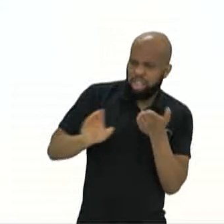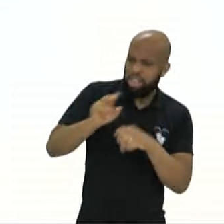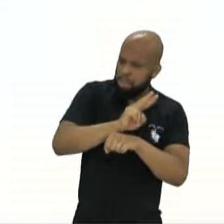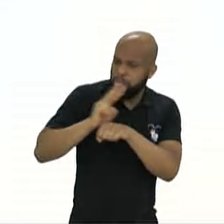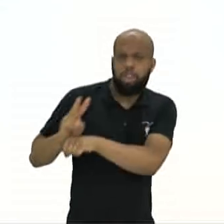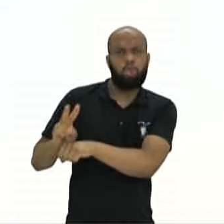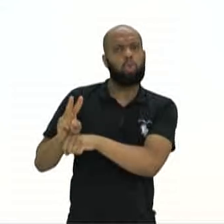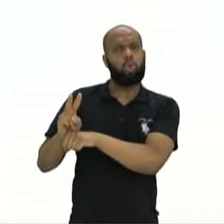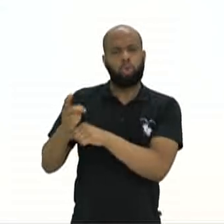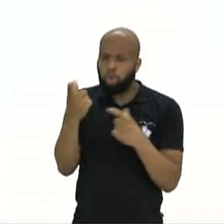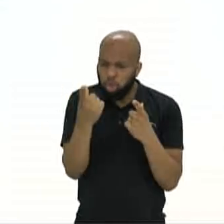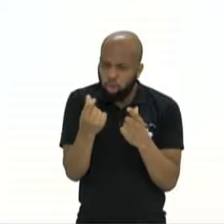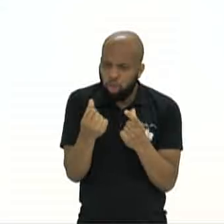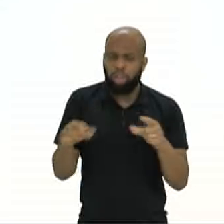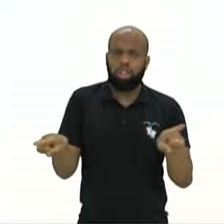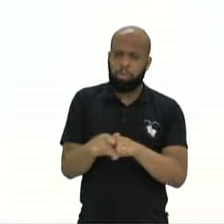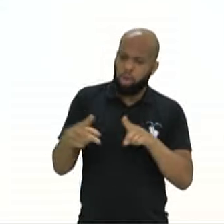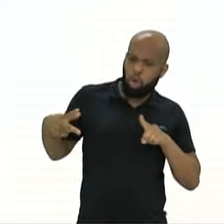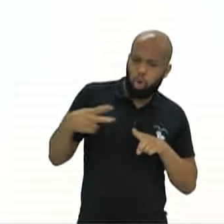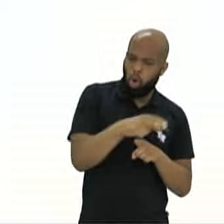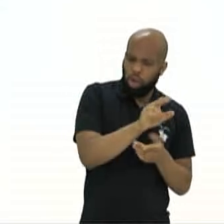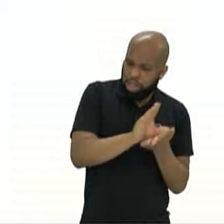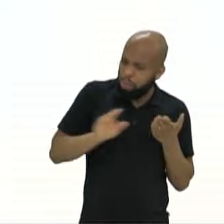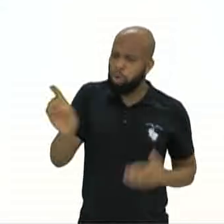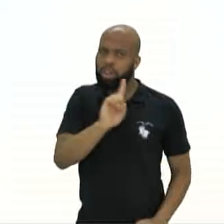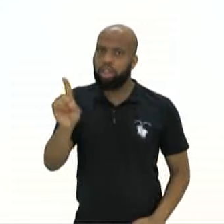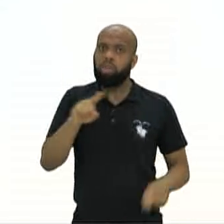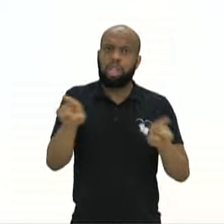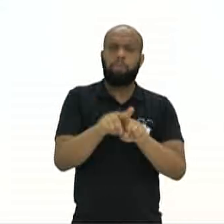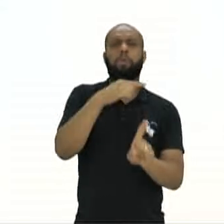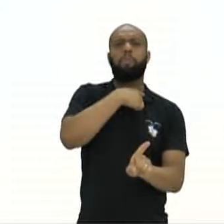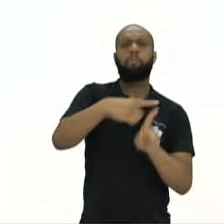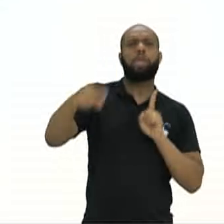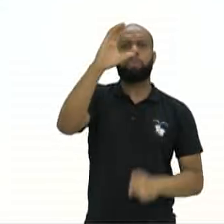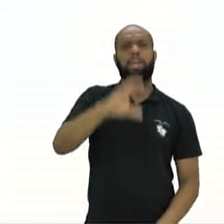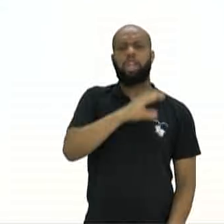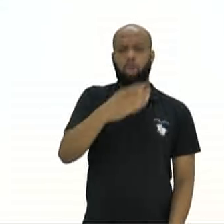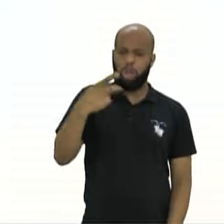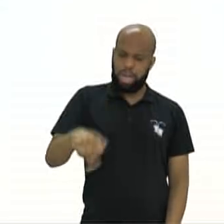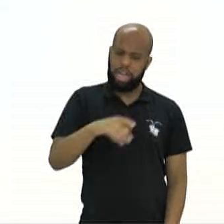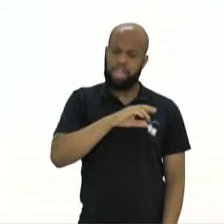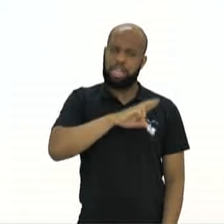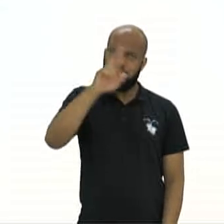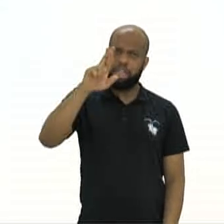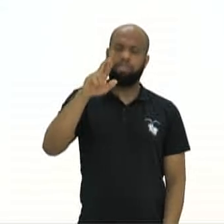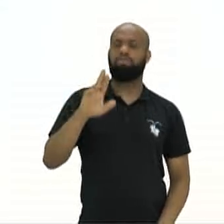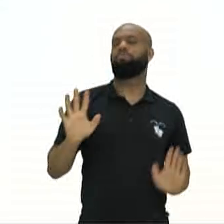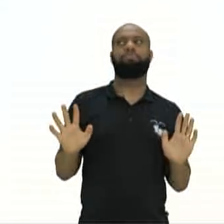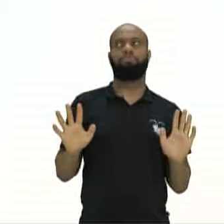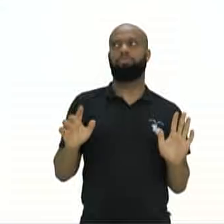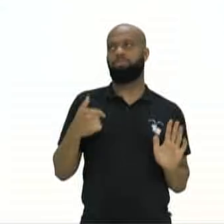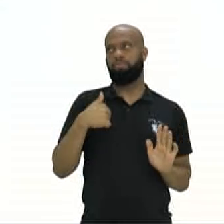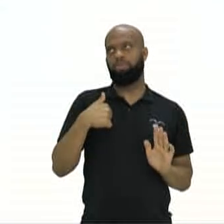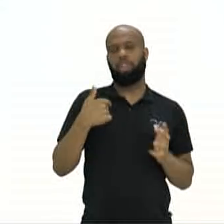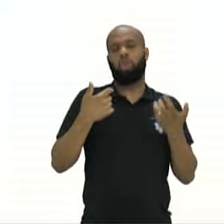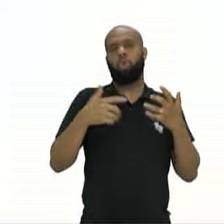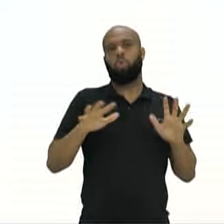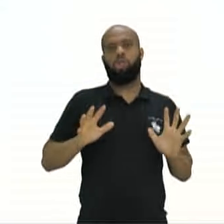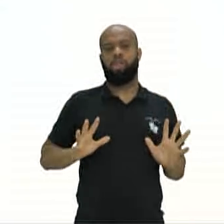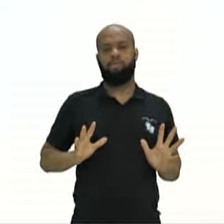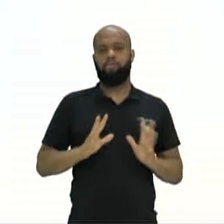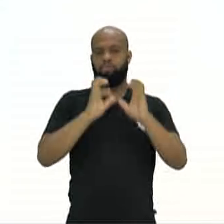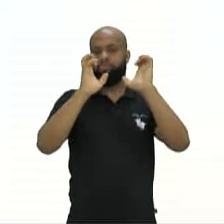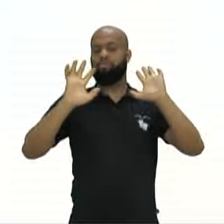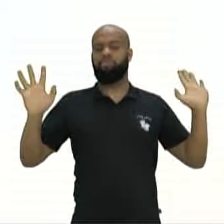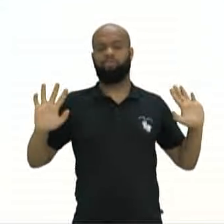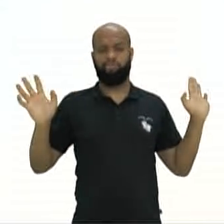e daí inventou de falar para o Nassau proibir a prática da religião católica no Brasil. Ele viu que ia dar, como diz o outro, conflito. O que ele resolveu